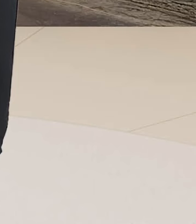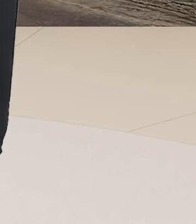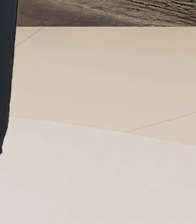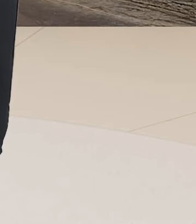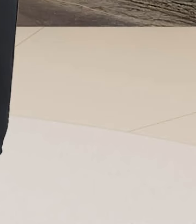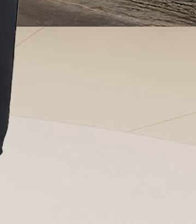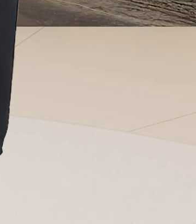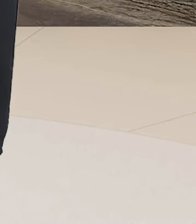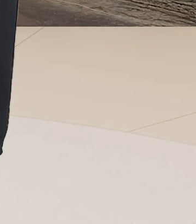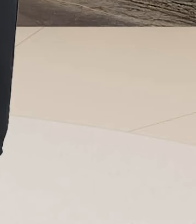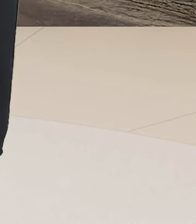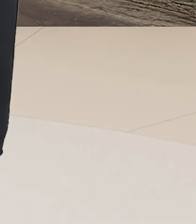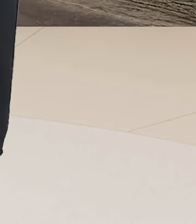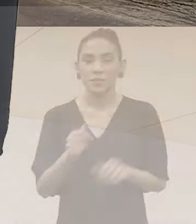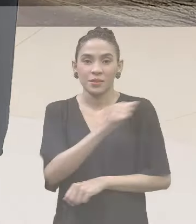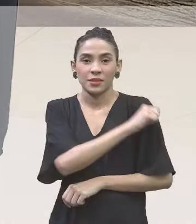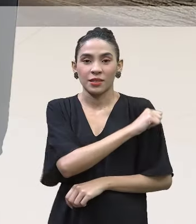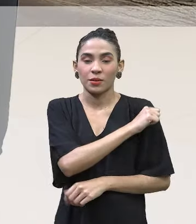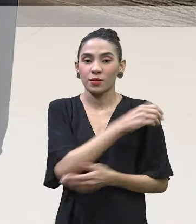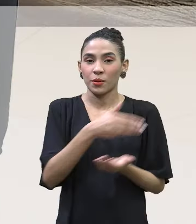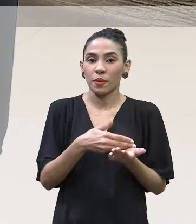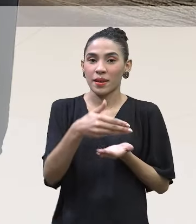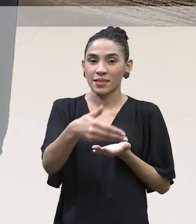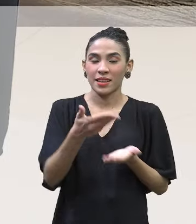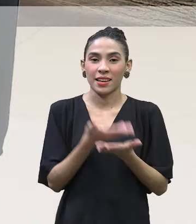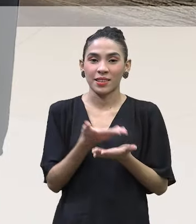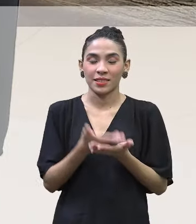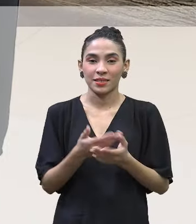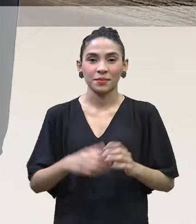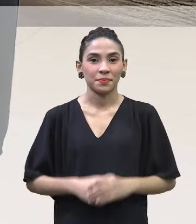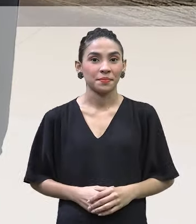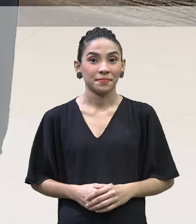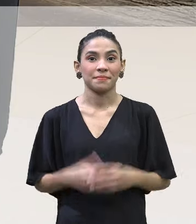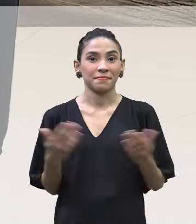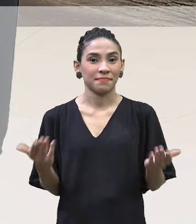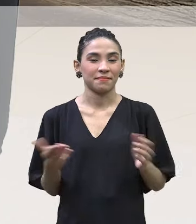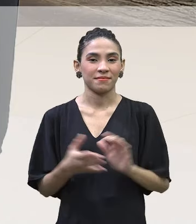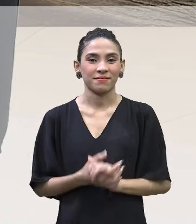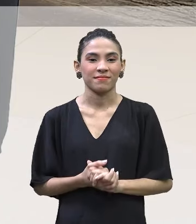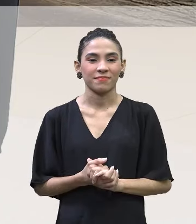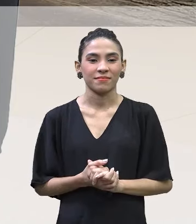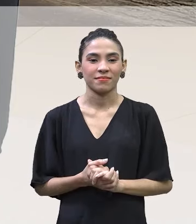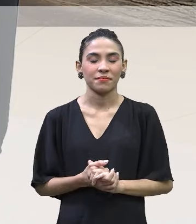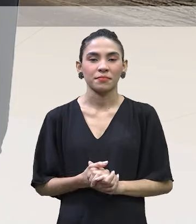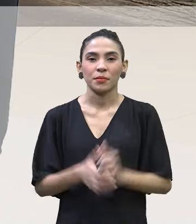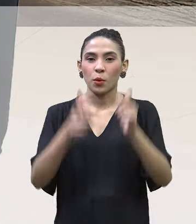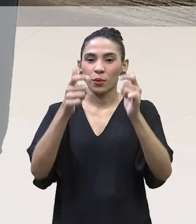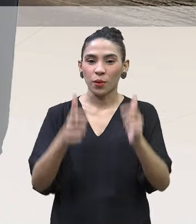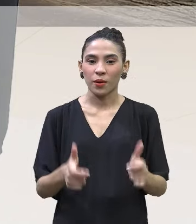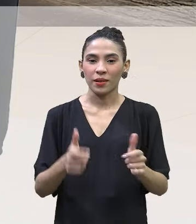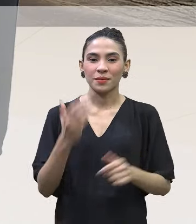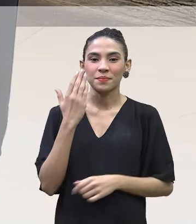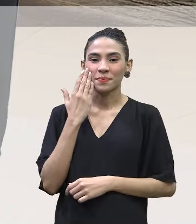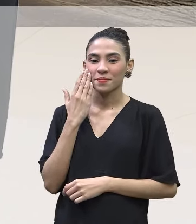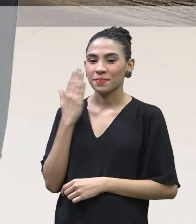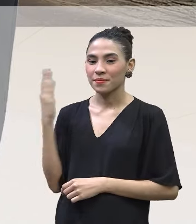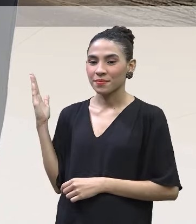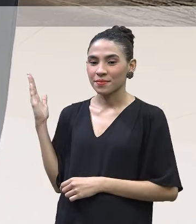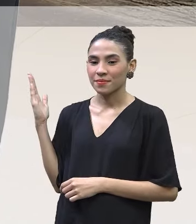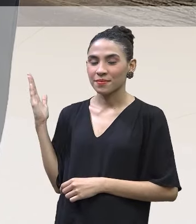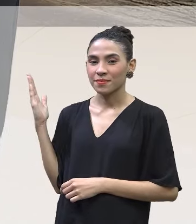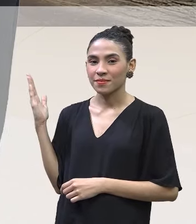Olá meus queridos alunos vamos aqui dar início a nossa aula e olha só que onde nós estamos hein para começar nossa